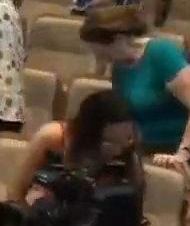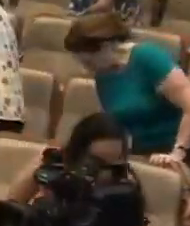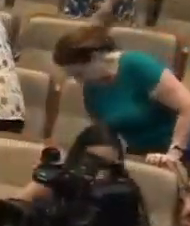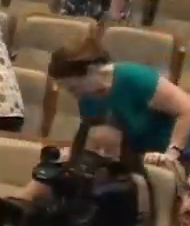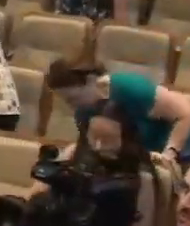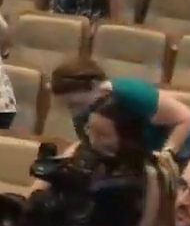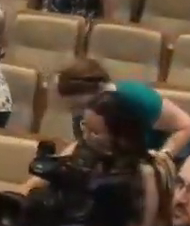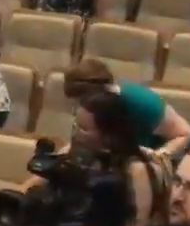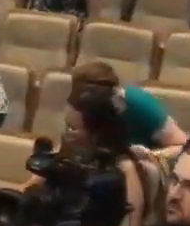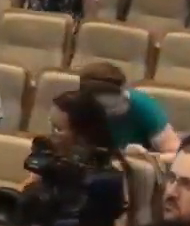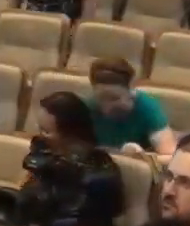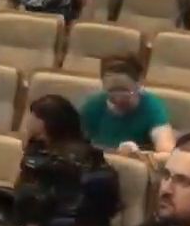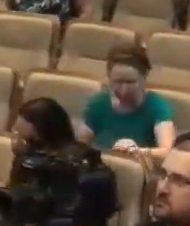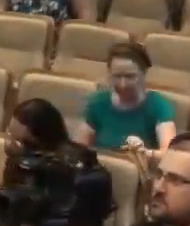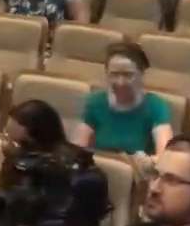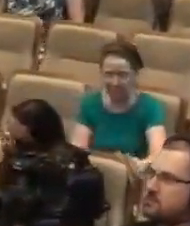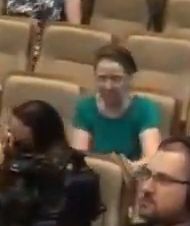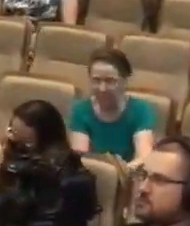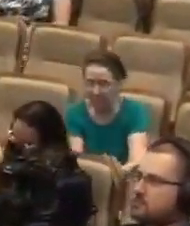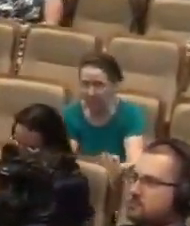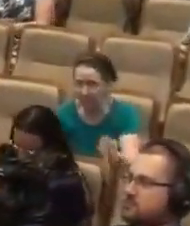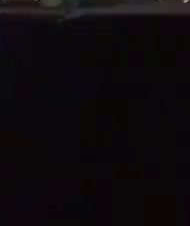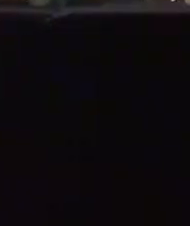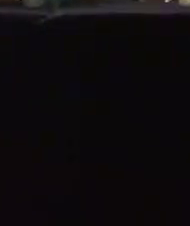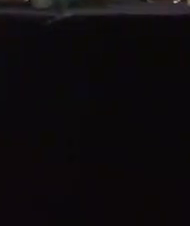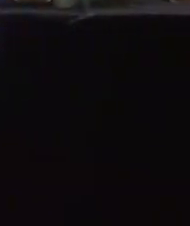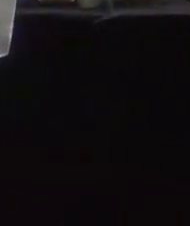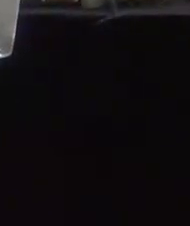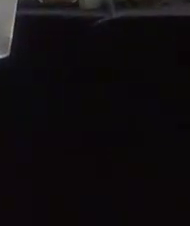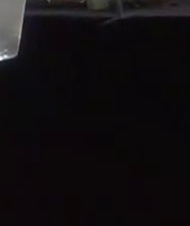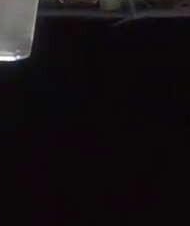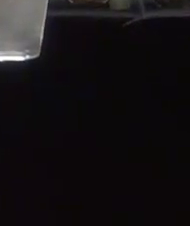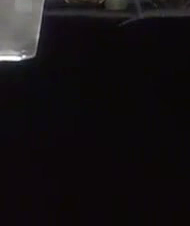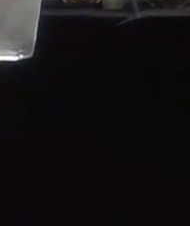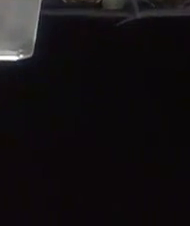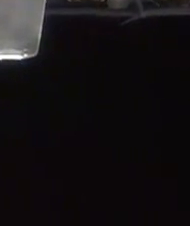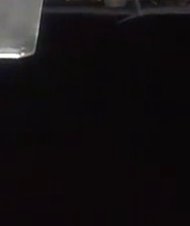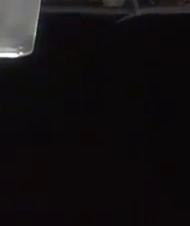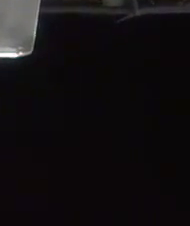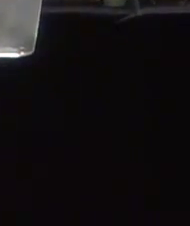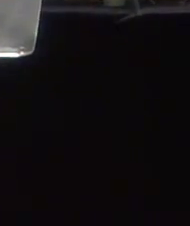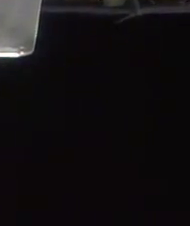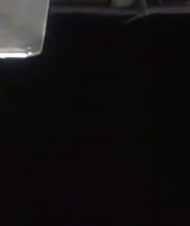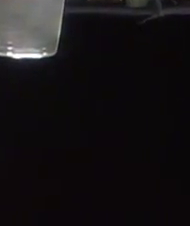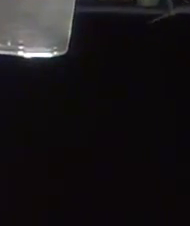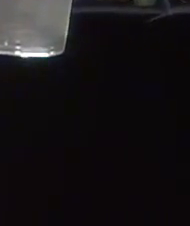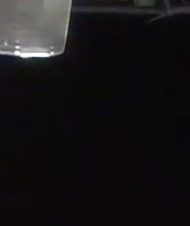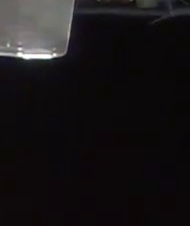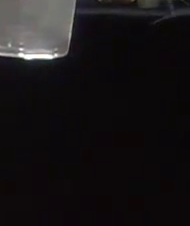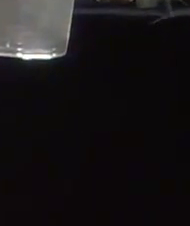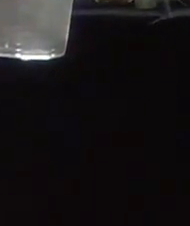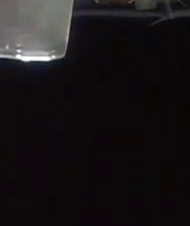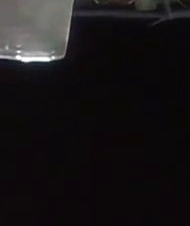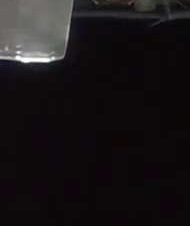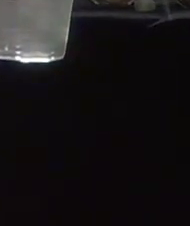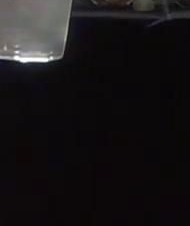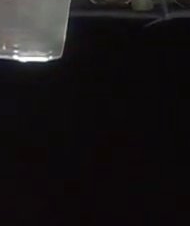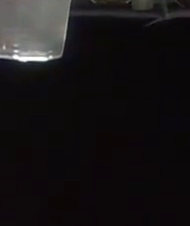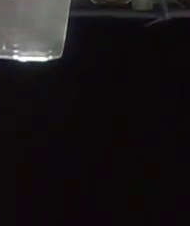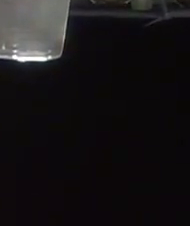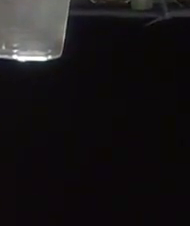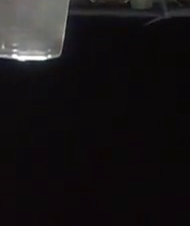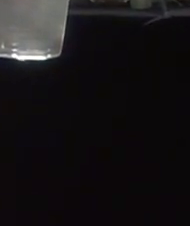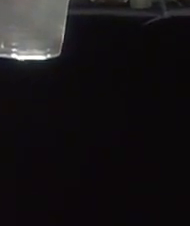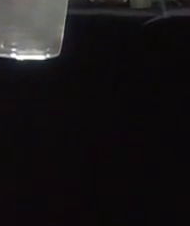Queria convidar você a abrir sua Bíblia no Evangelho de Lucas, capítulo 2, a partir do verso 8